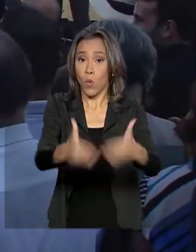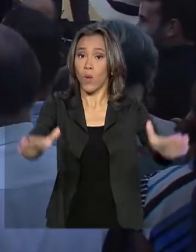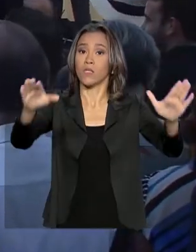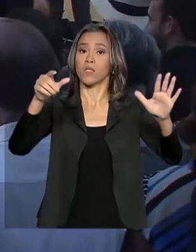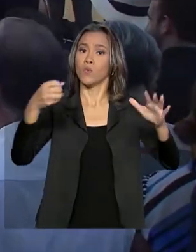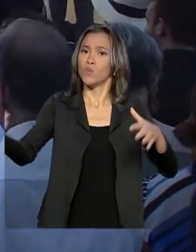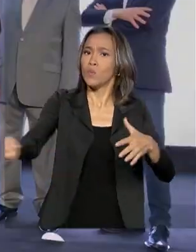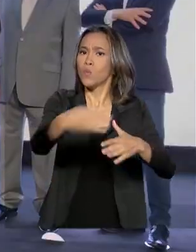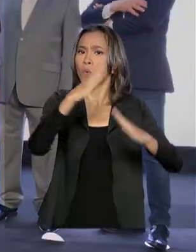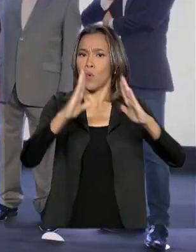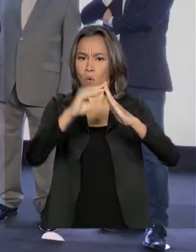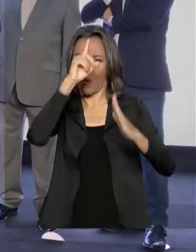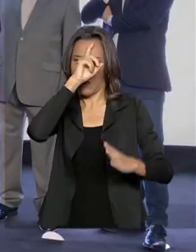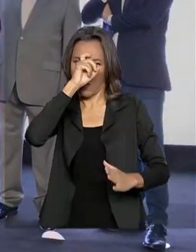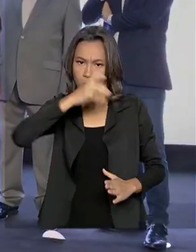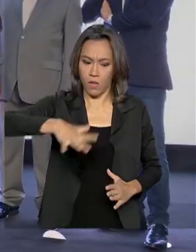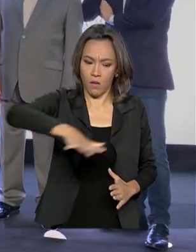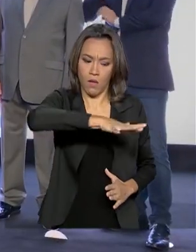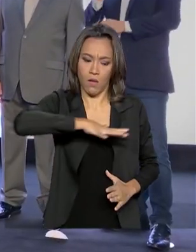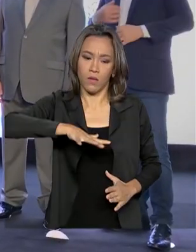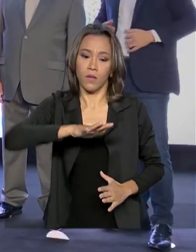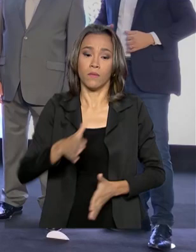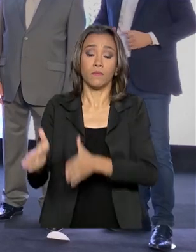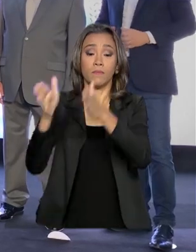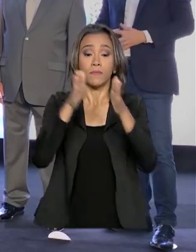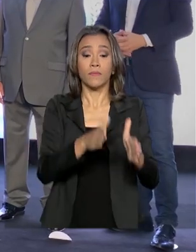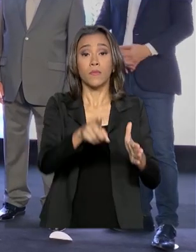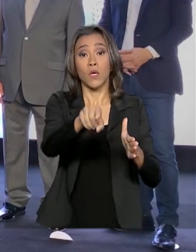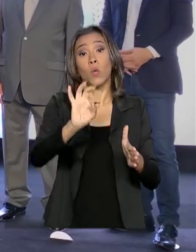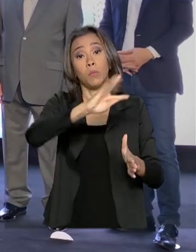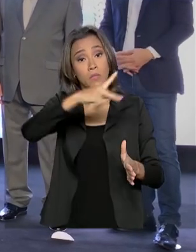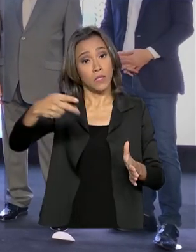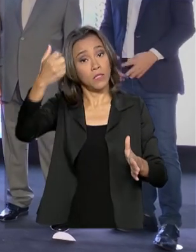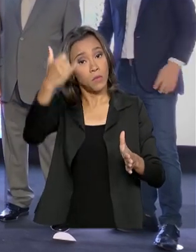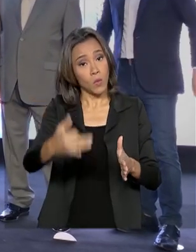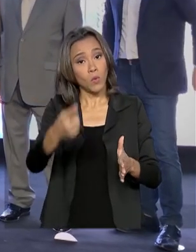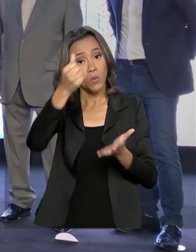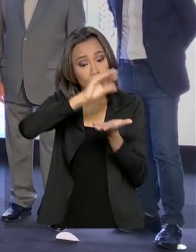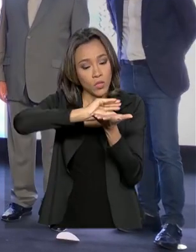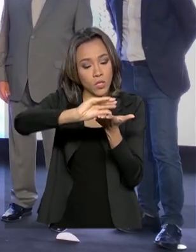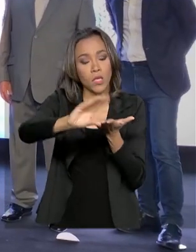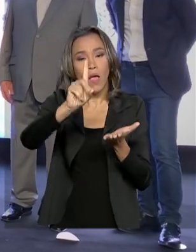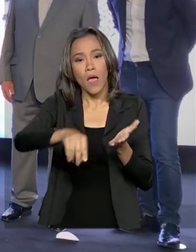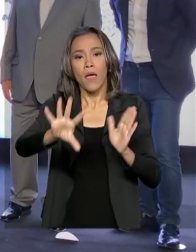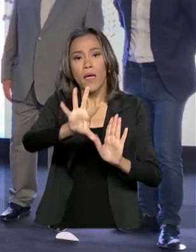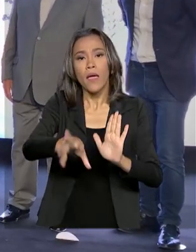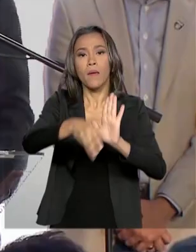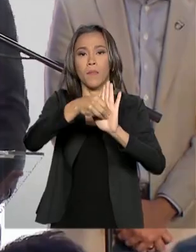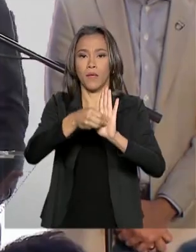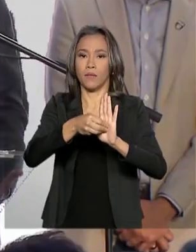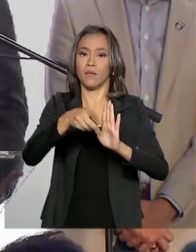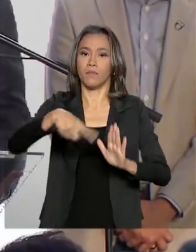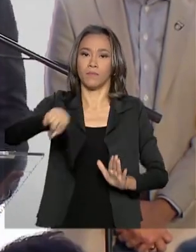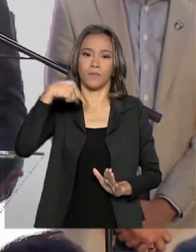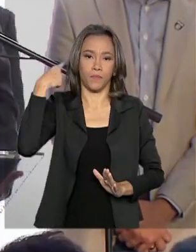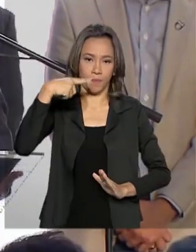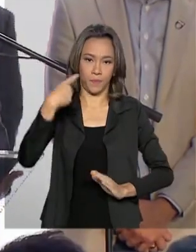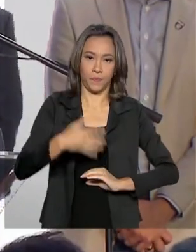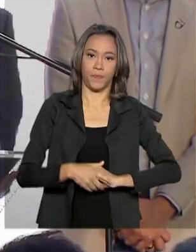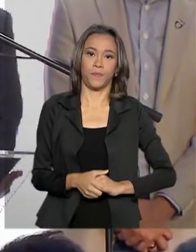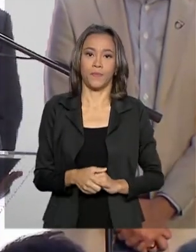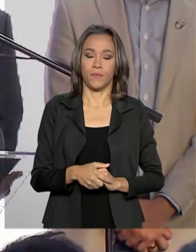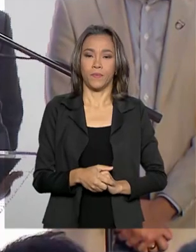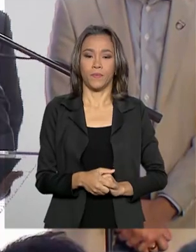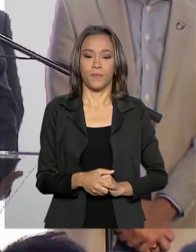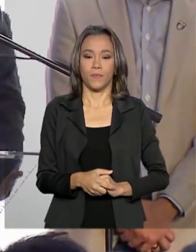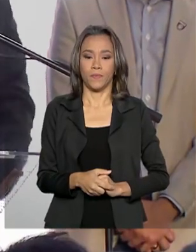pronto-socorro. De acordo com o presidente, as obras tiveram recursos de emendas parlamentares. A participação minha aqui